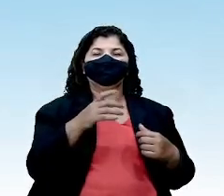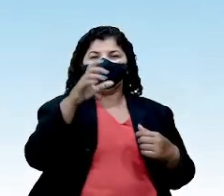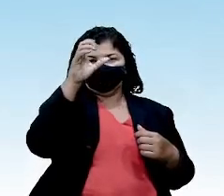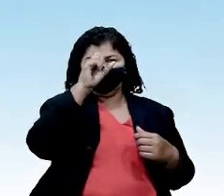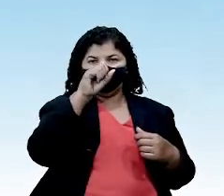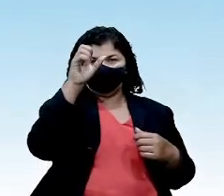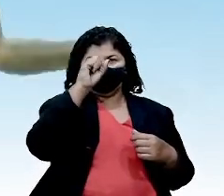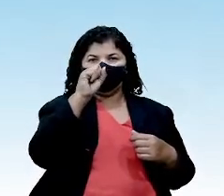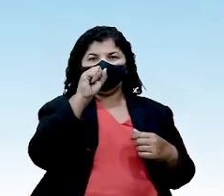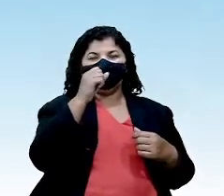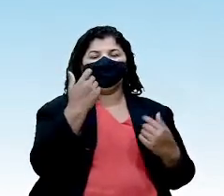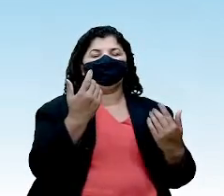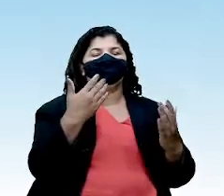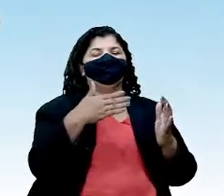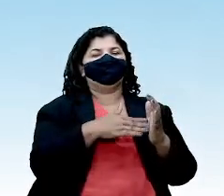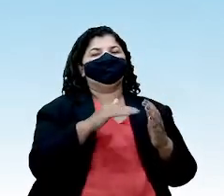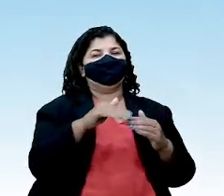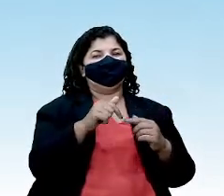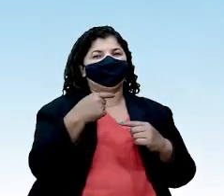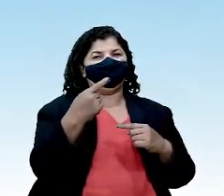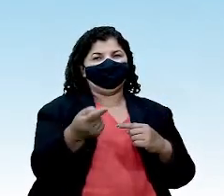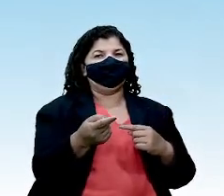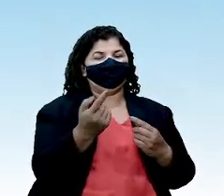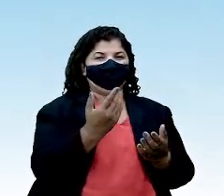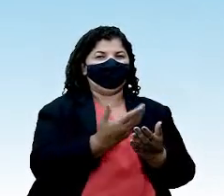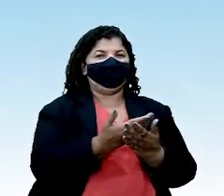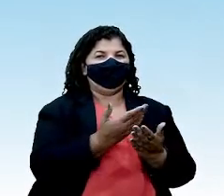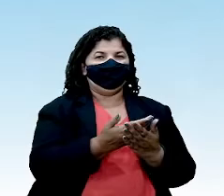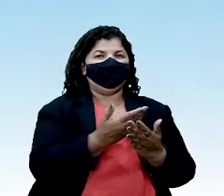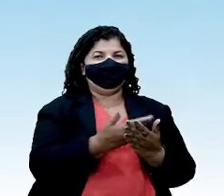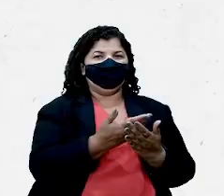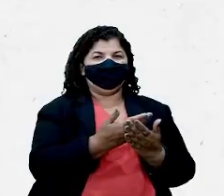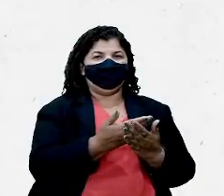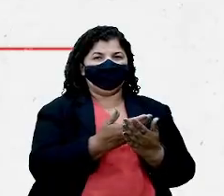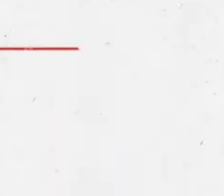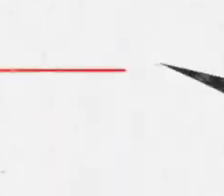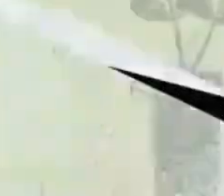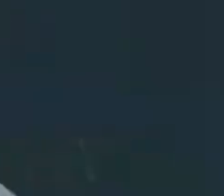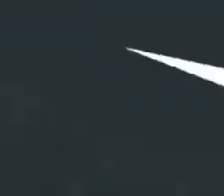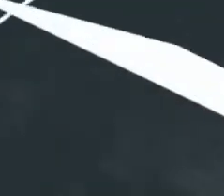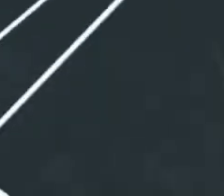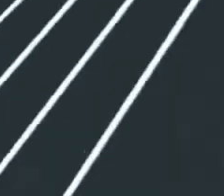até a próxima aula. Tchau, tchau!